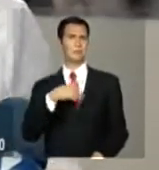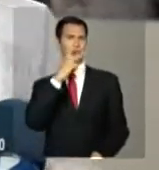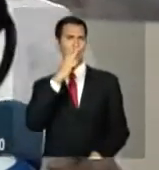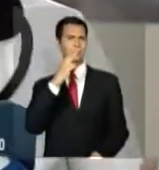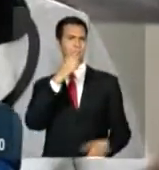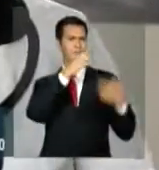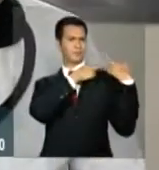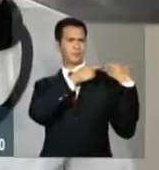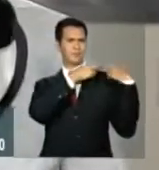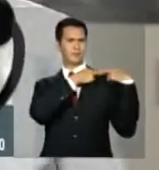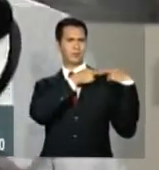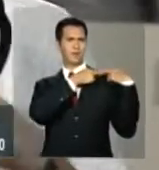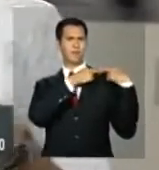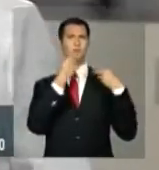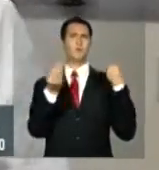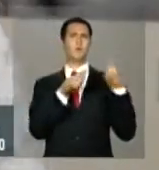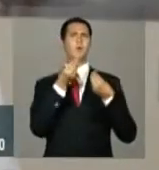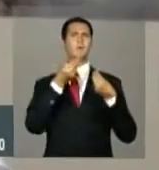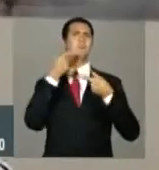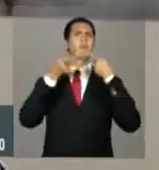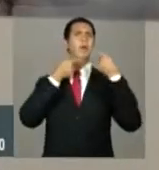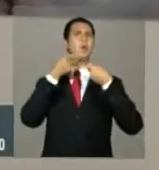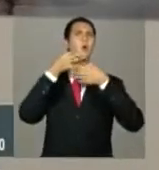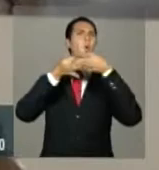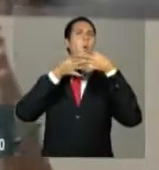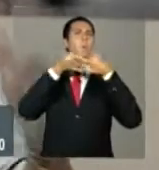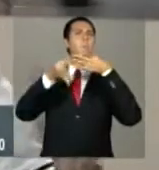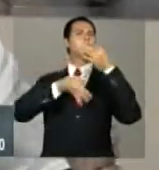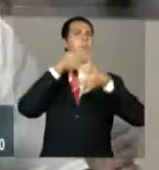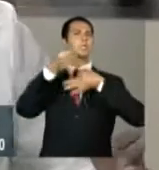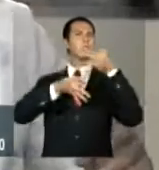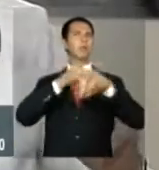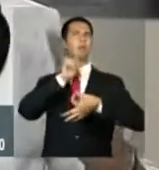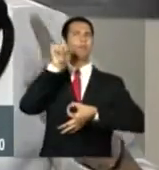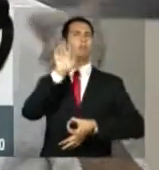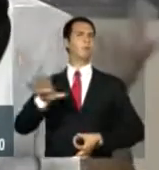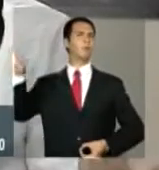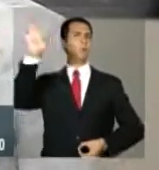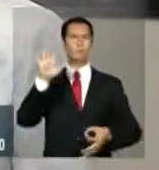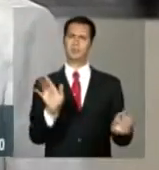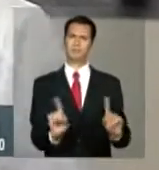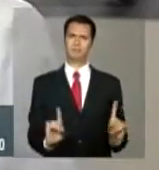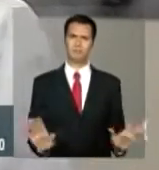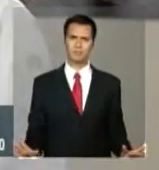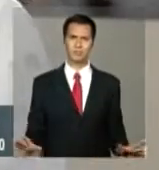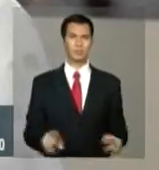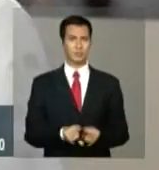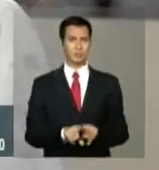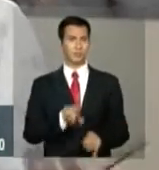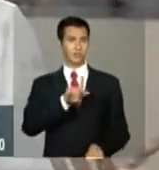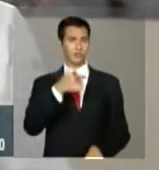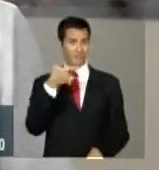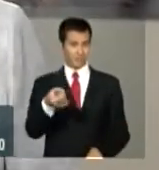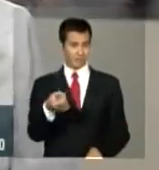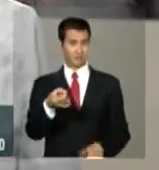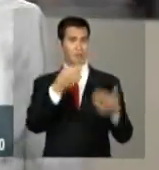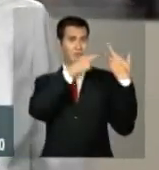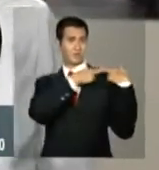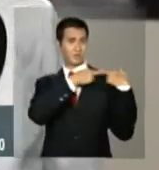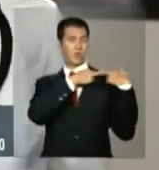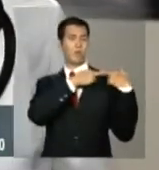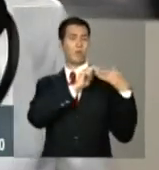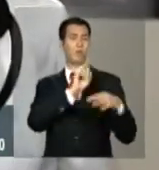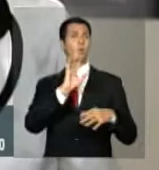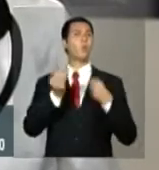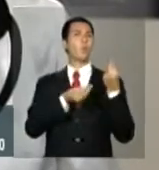respeito da situação europeia. Nem tampouco cabe ao G20 achar a fórmula mágica para resolver a